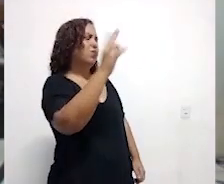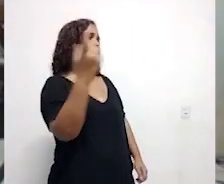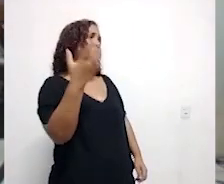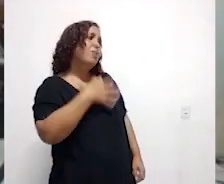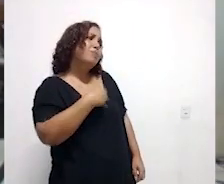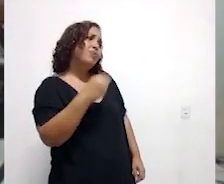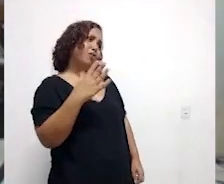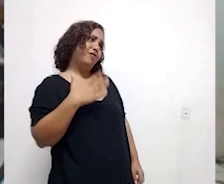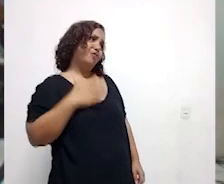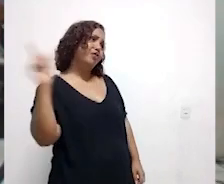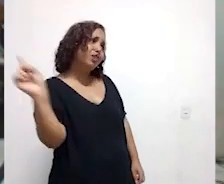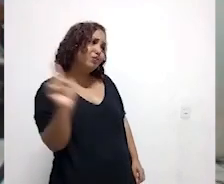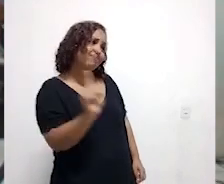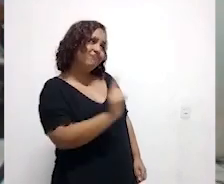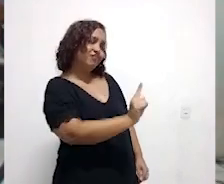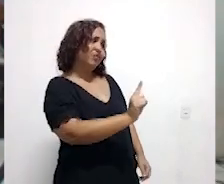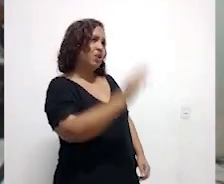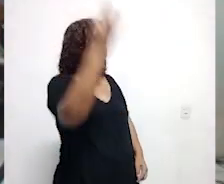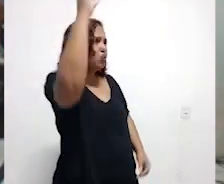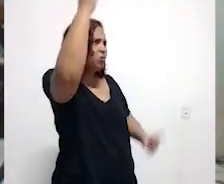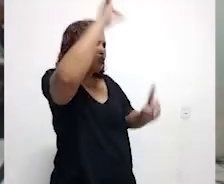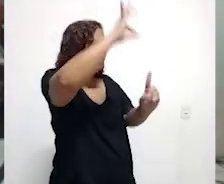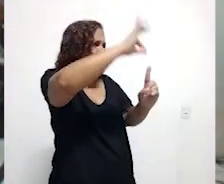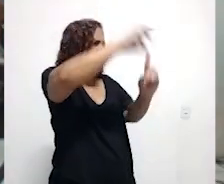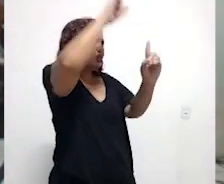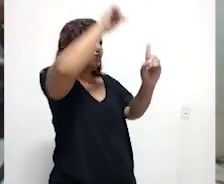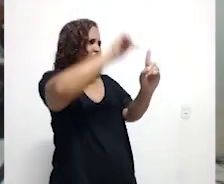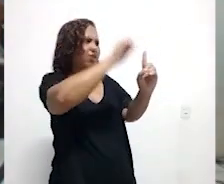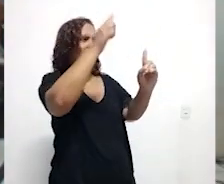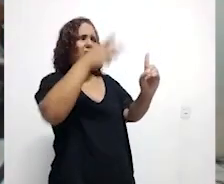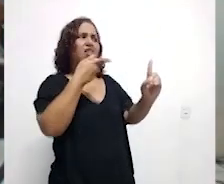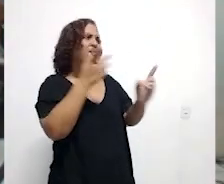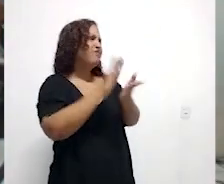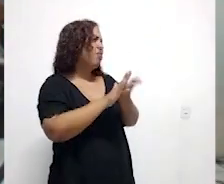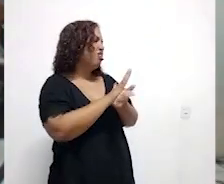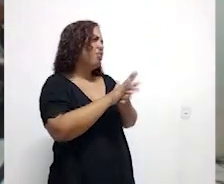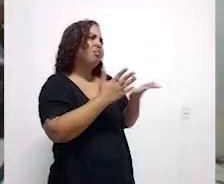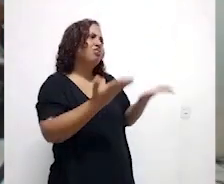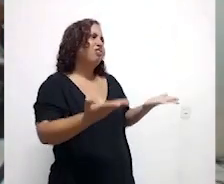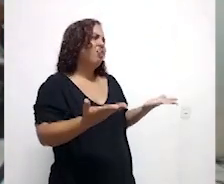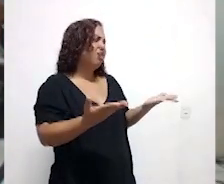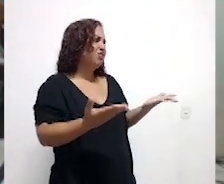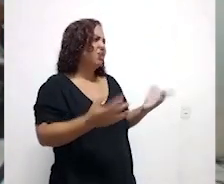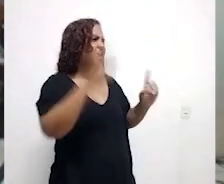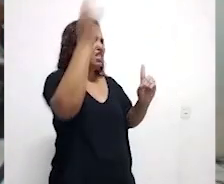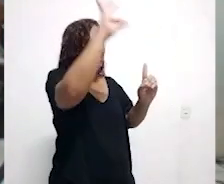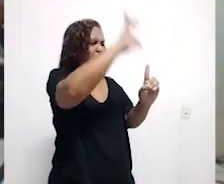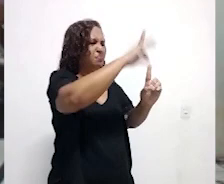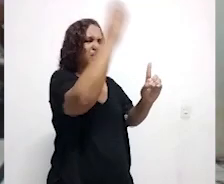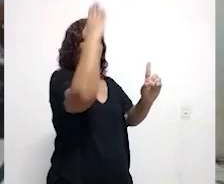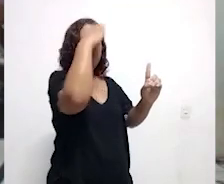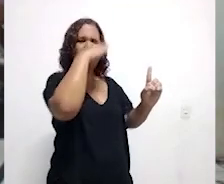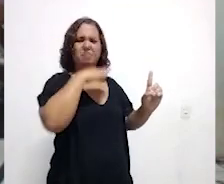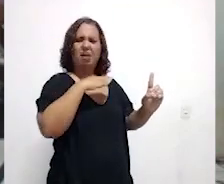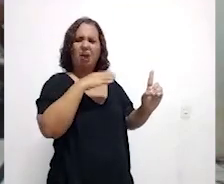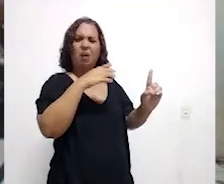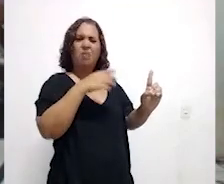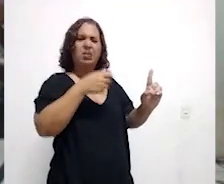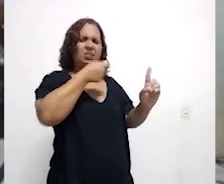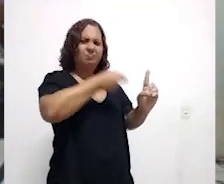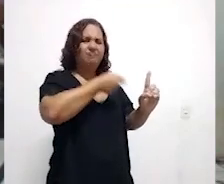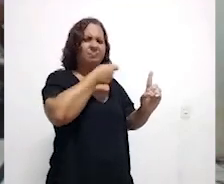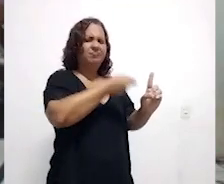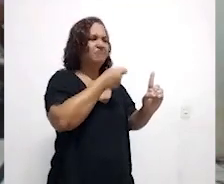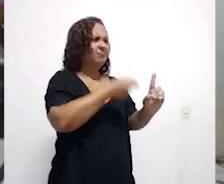o impede de falar. Onde quer que o apanhe, joga-o no chão. Ele espuma pela